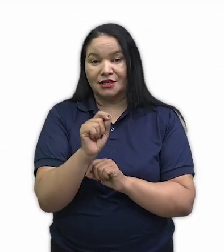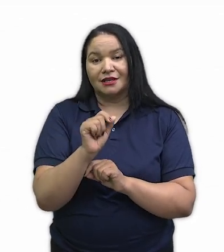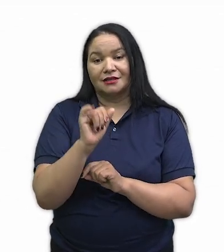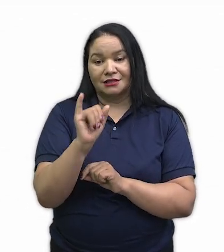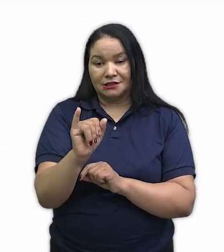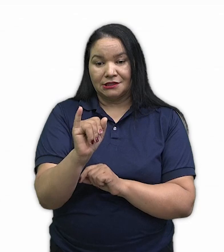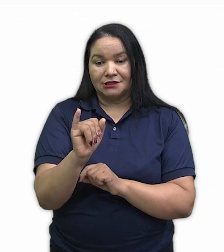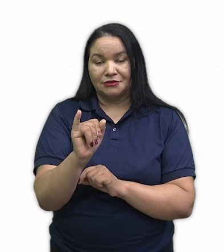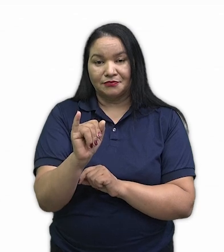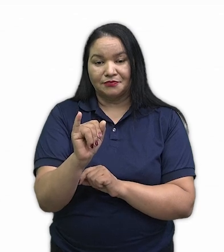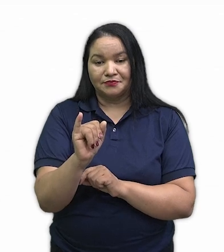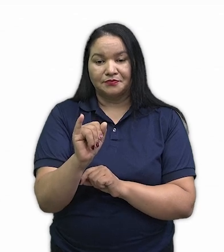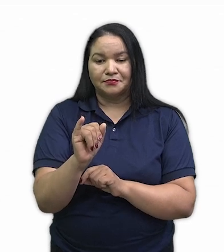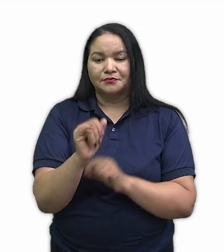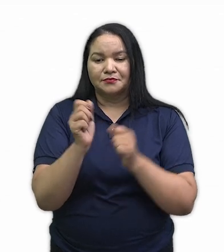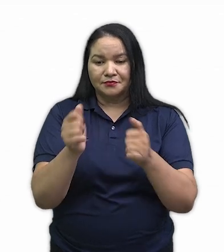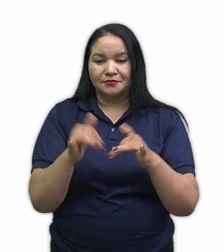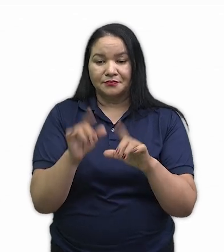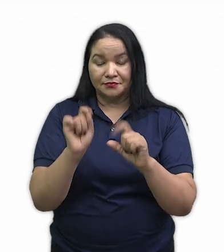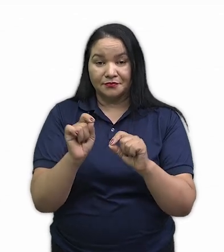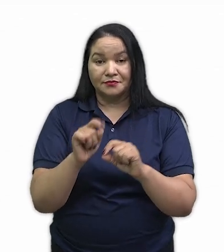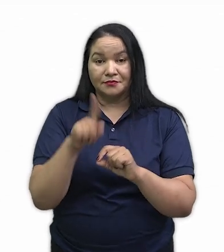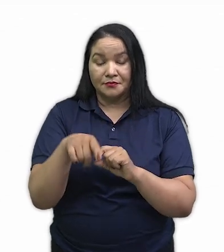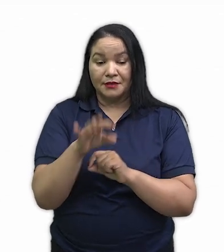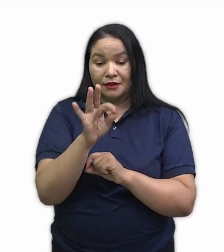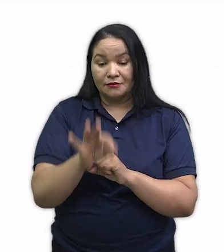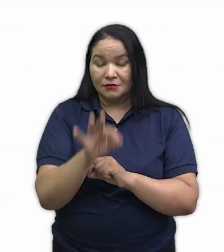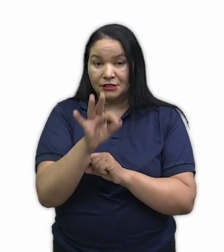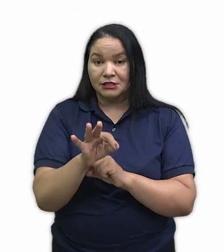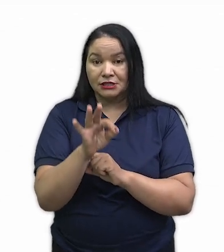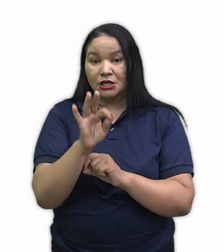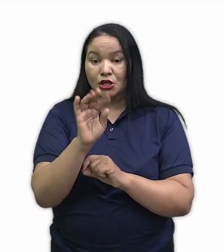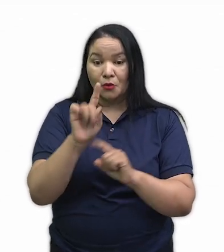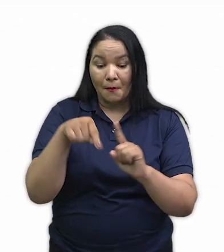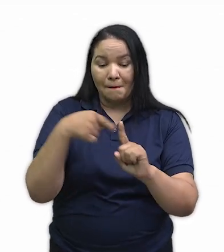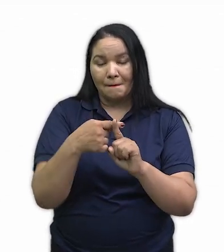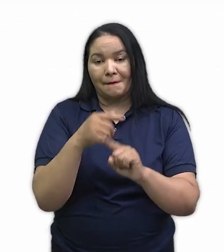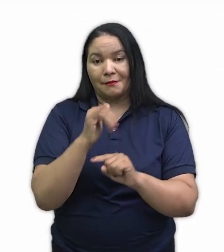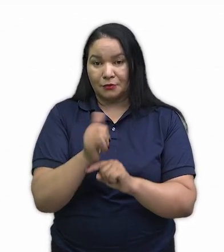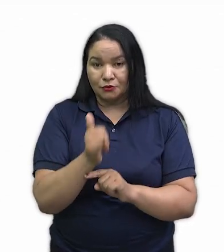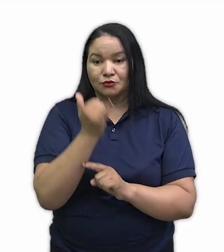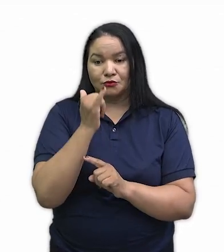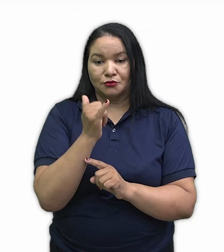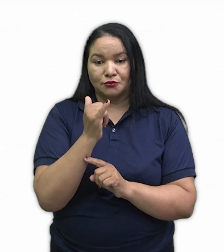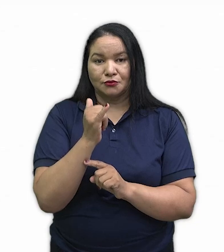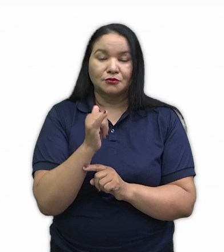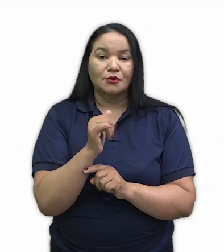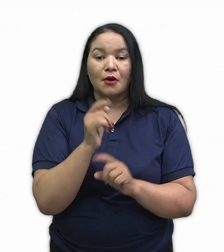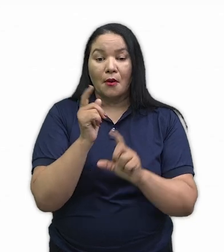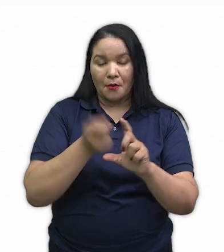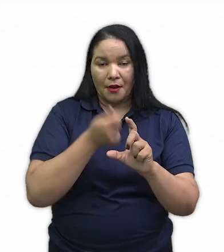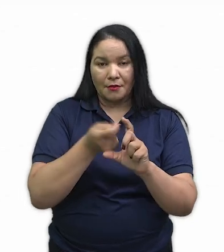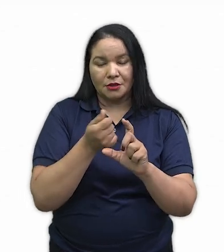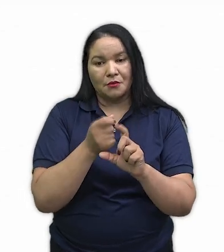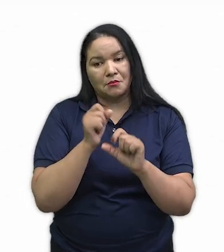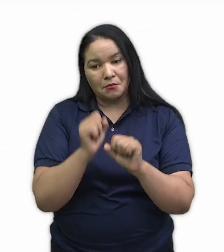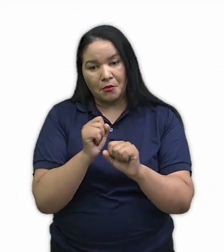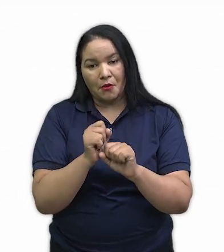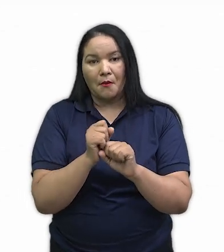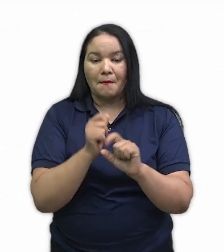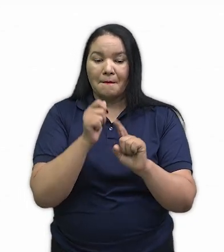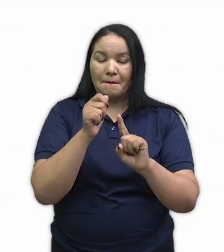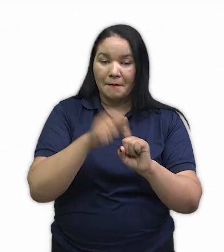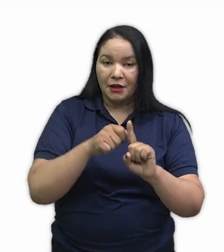né? Definição, é o percentual aplicado sobre o capital para calcular os juros. Pode ser expresso